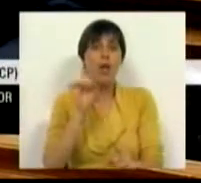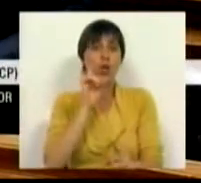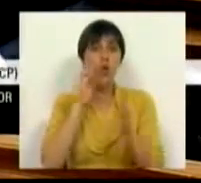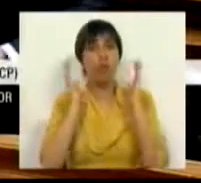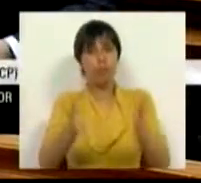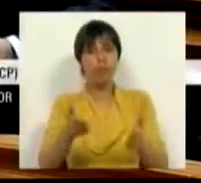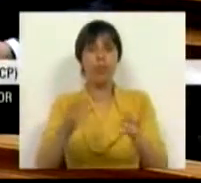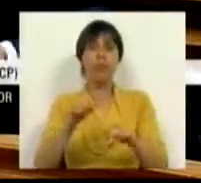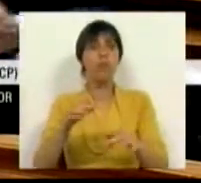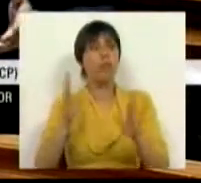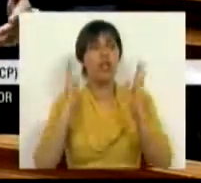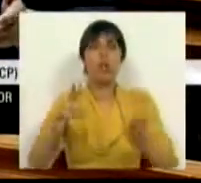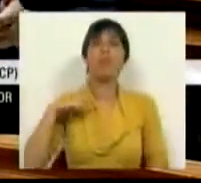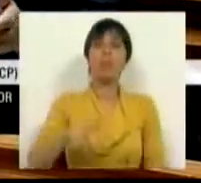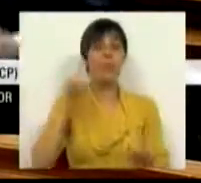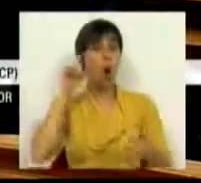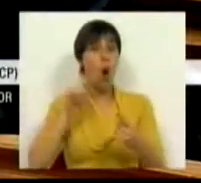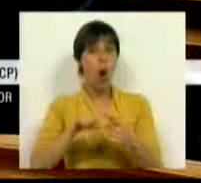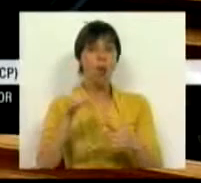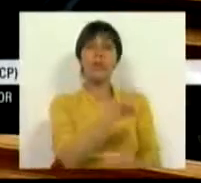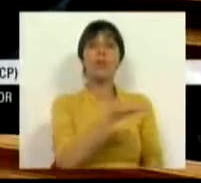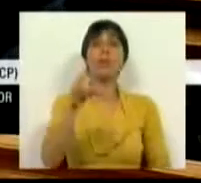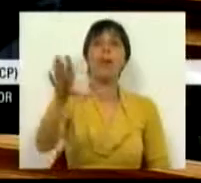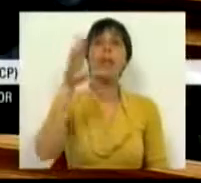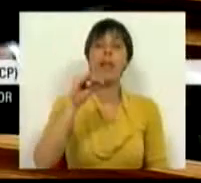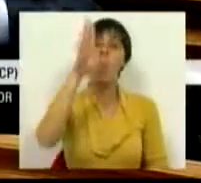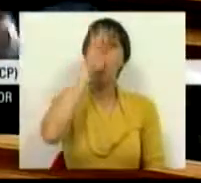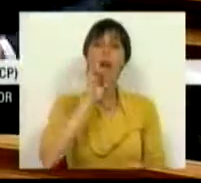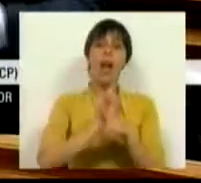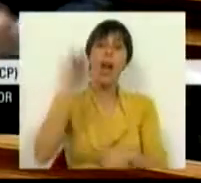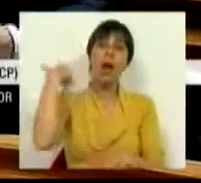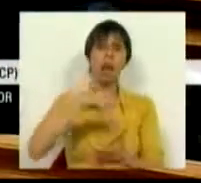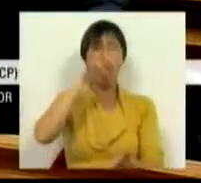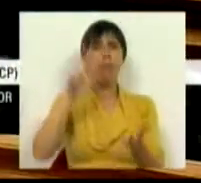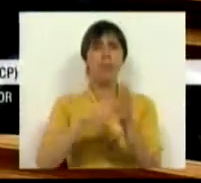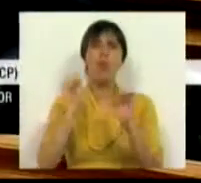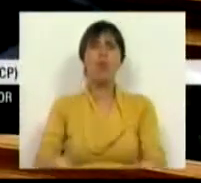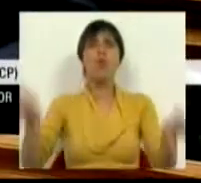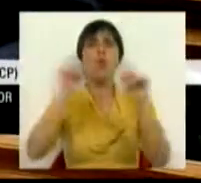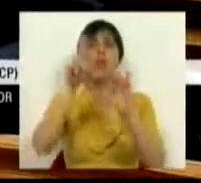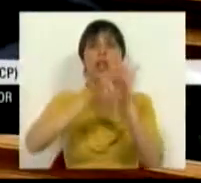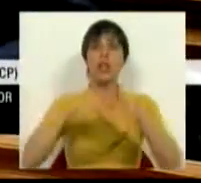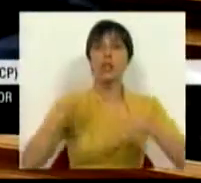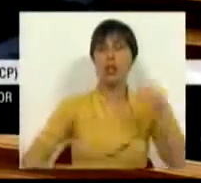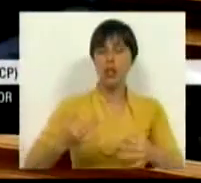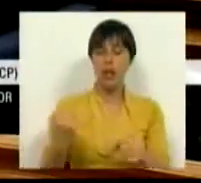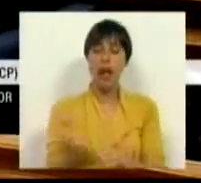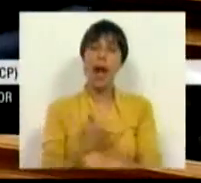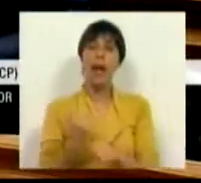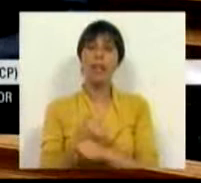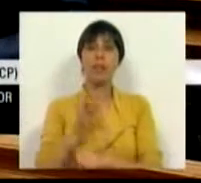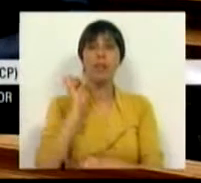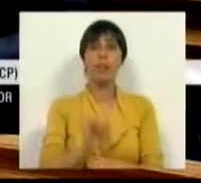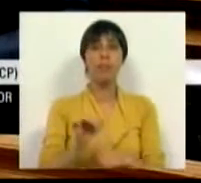segurança rodoviária nas estradas portuguesas. Foi com este objetivo que em 2010 o Governo de então aprovou o chamado novo regime jurídico do exercício da